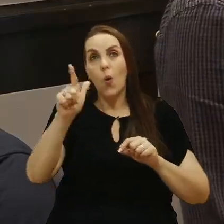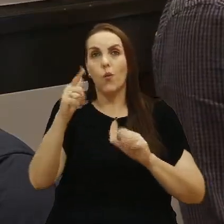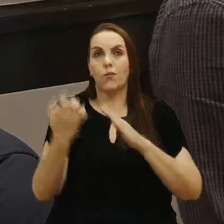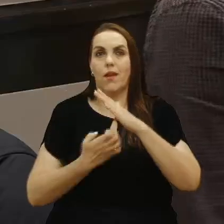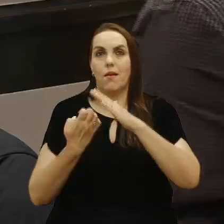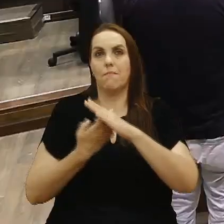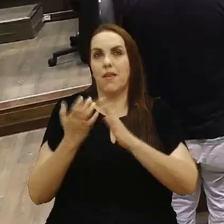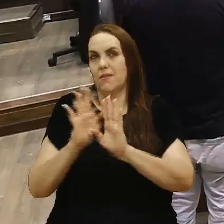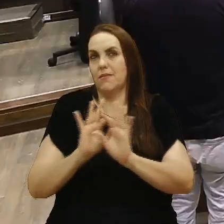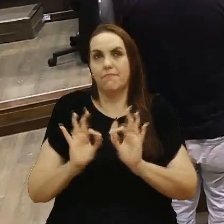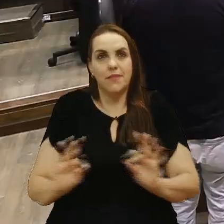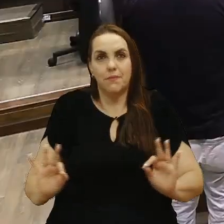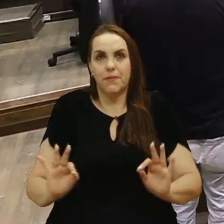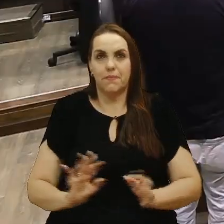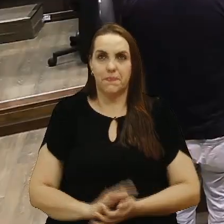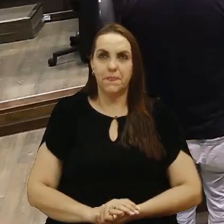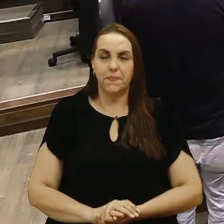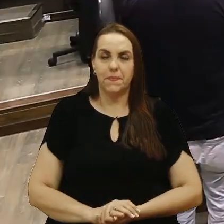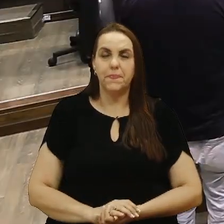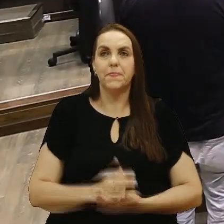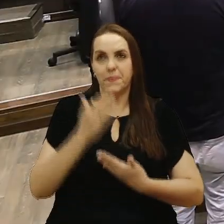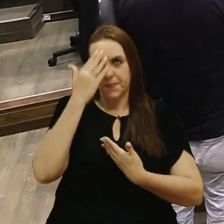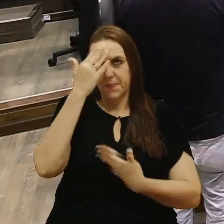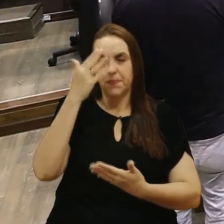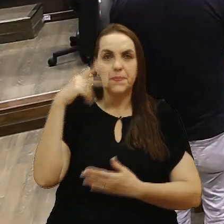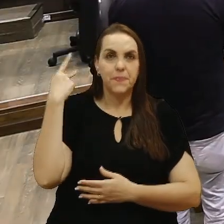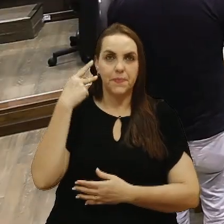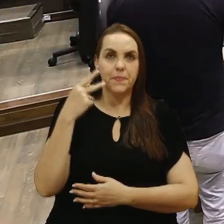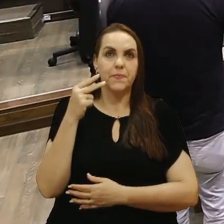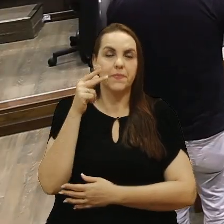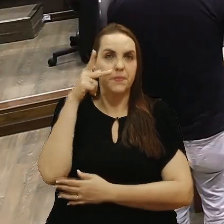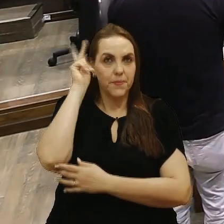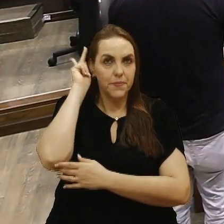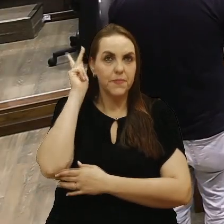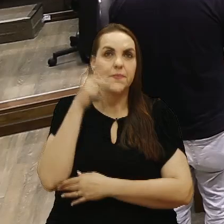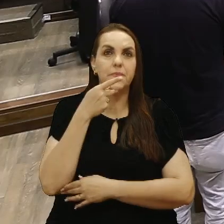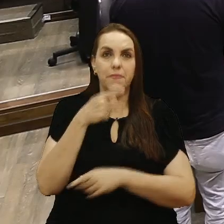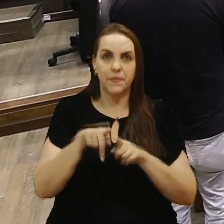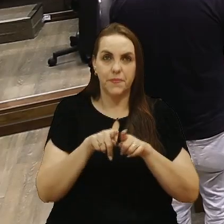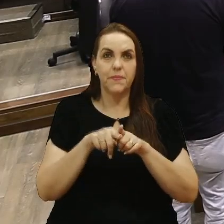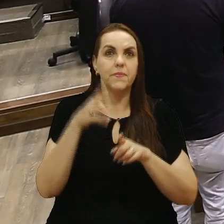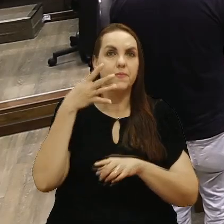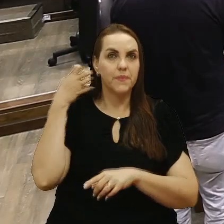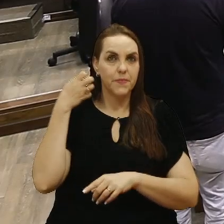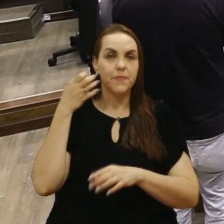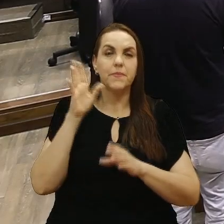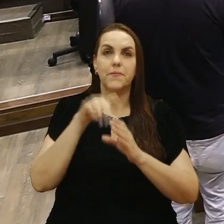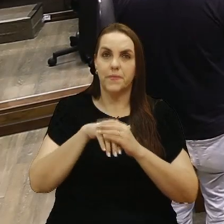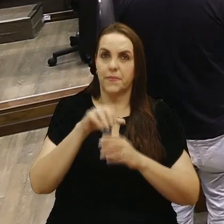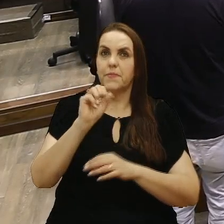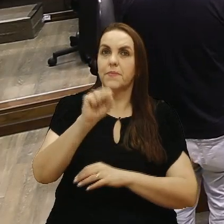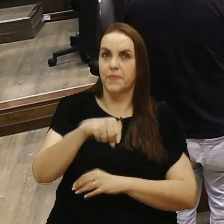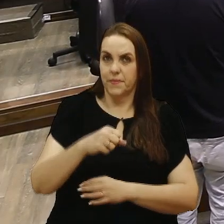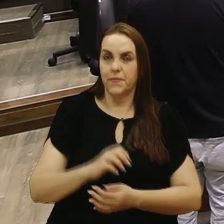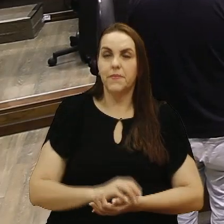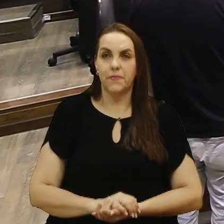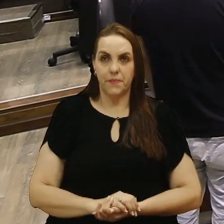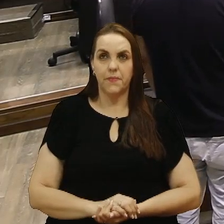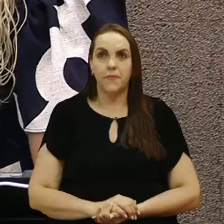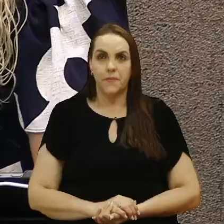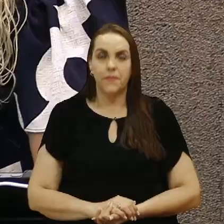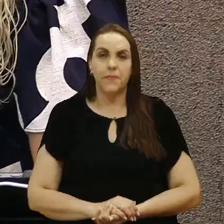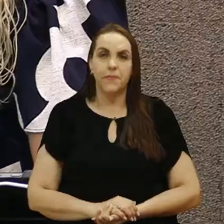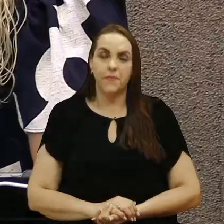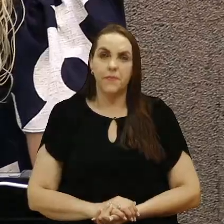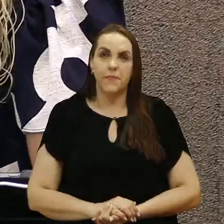imediato, vereador. Obrigado, vereador Iago. Queria também dizer para o vereador Jack que votarei favorável.